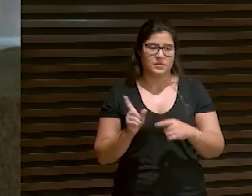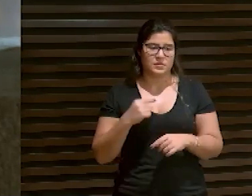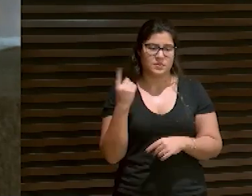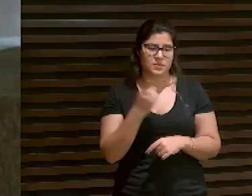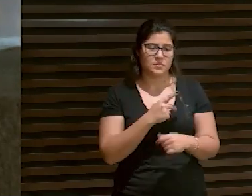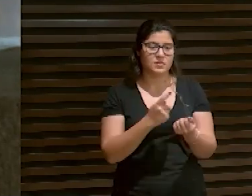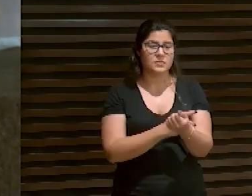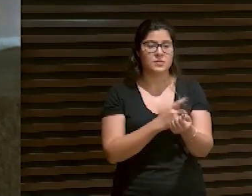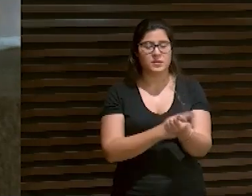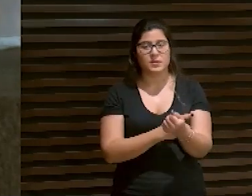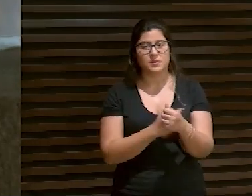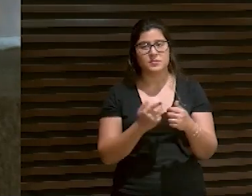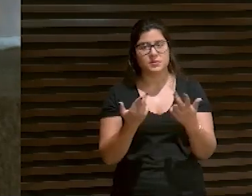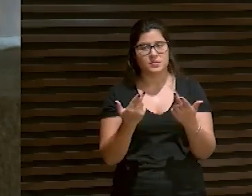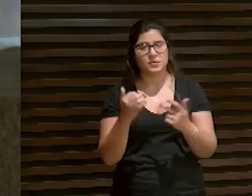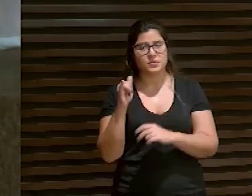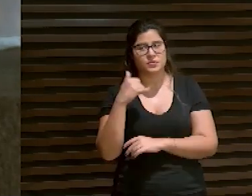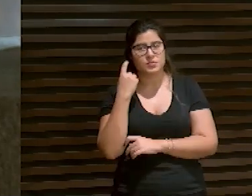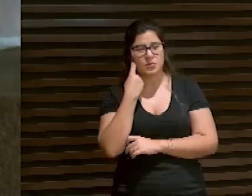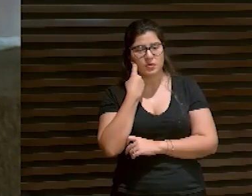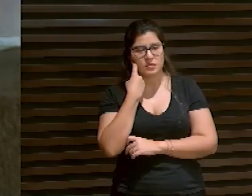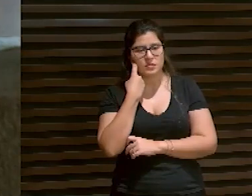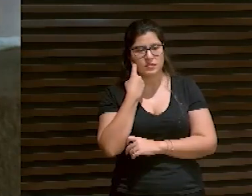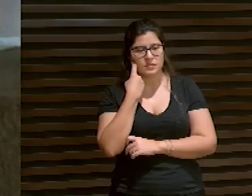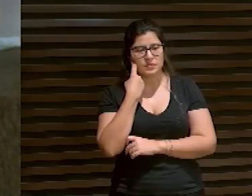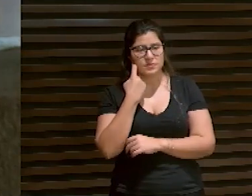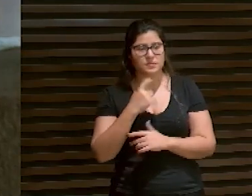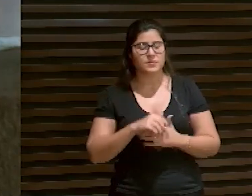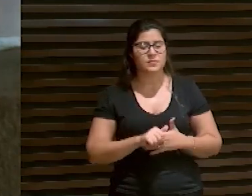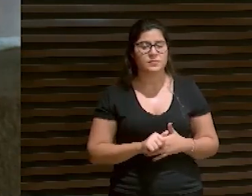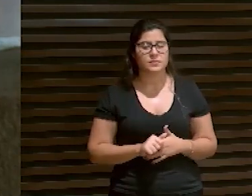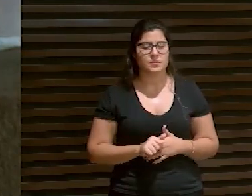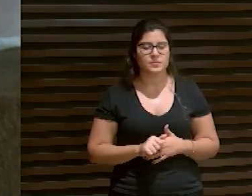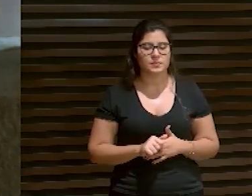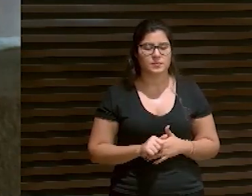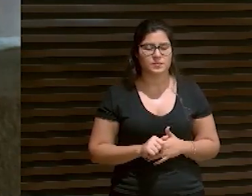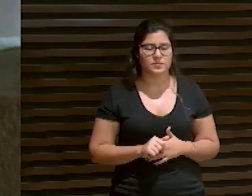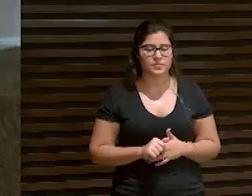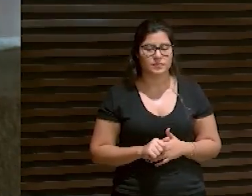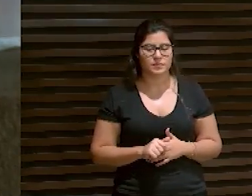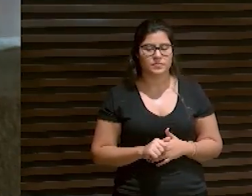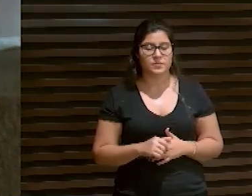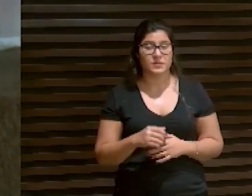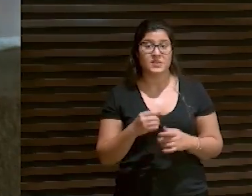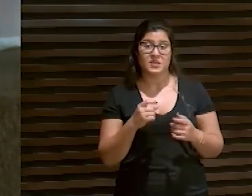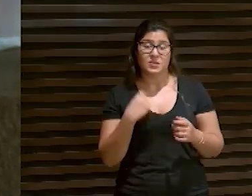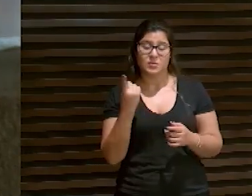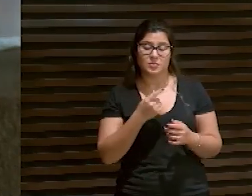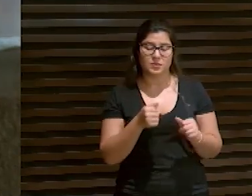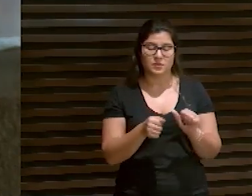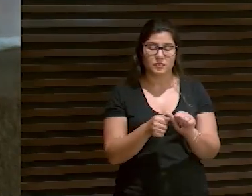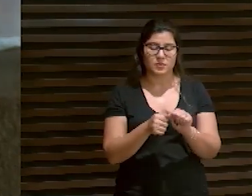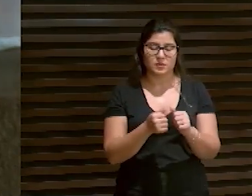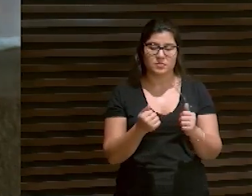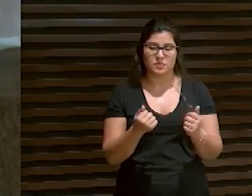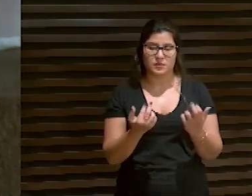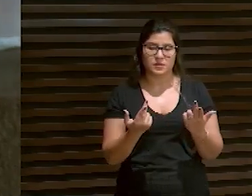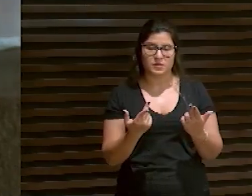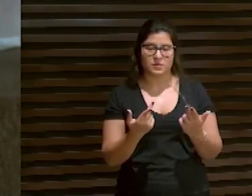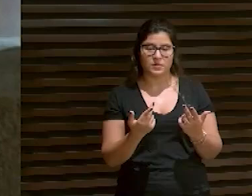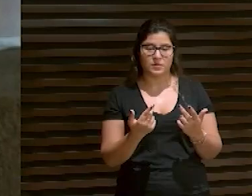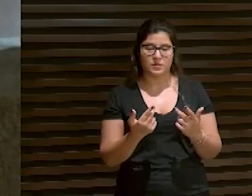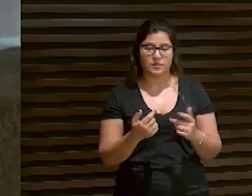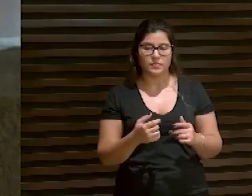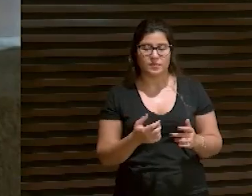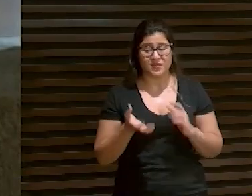mais quando fazemos de tal forma que quando não queremos que o ímpio seja salvo. E Jonas, então, ele começa